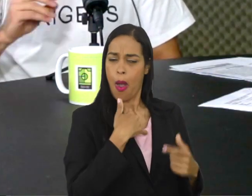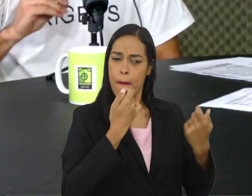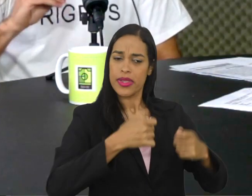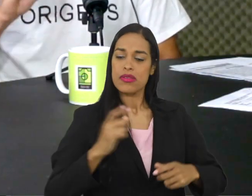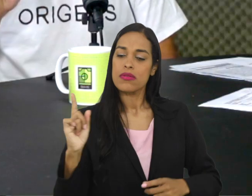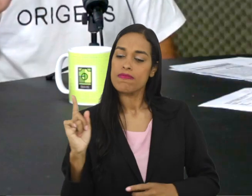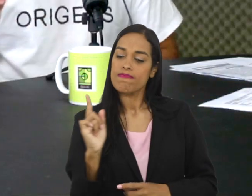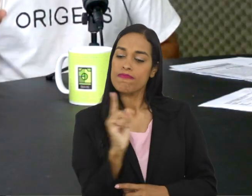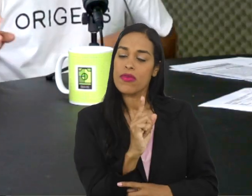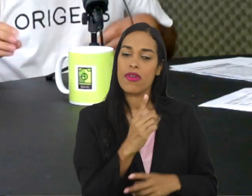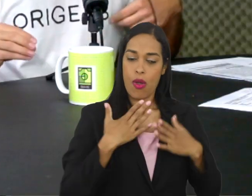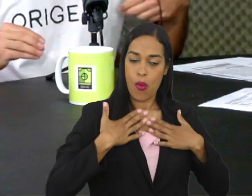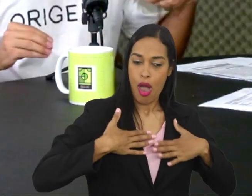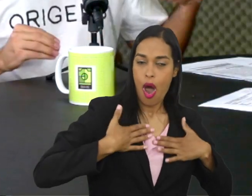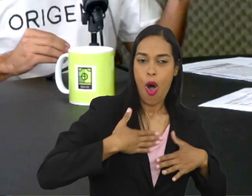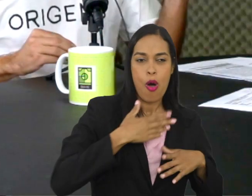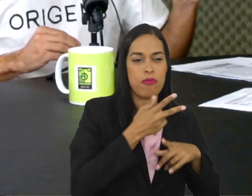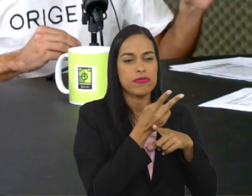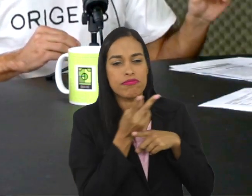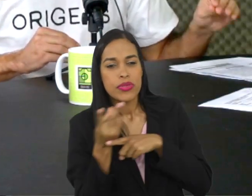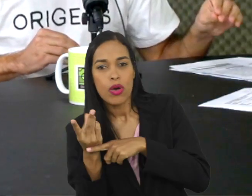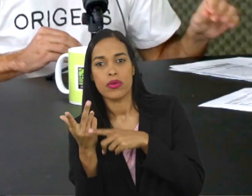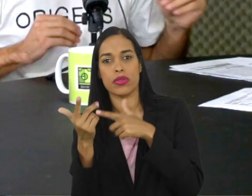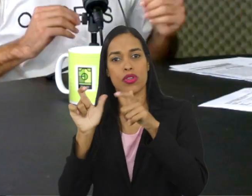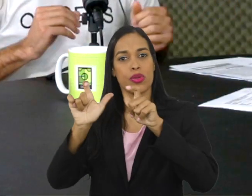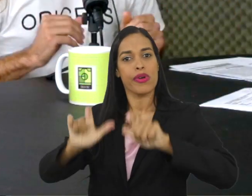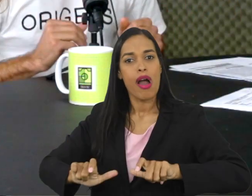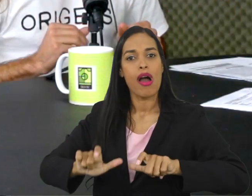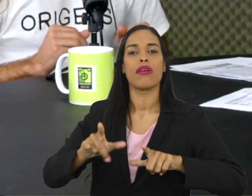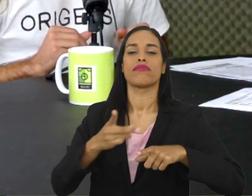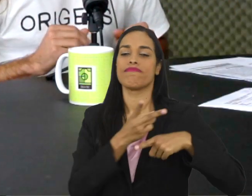calma, procurando os lugares, procurando